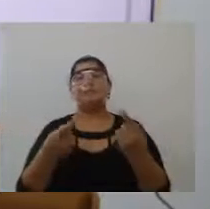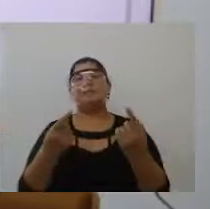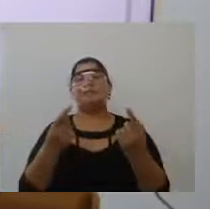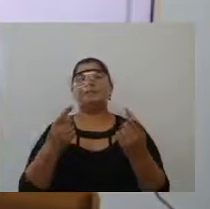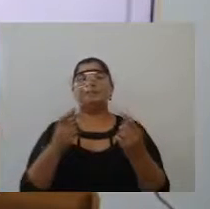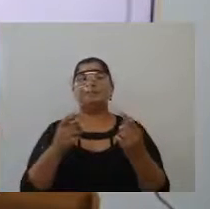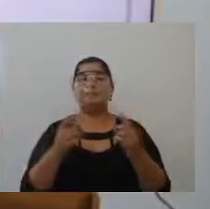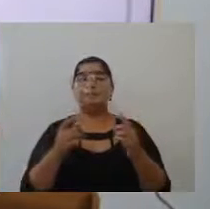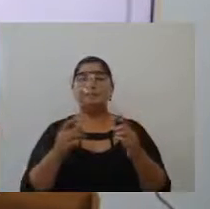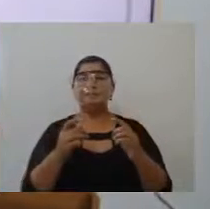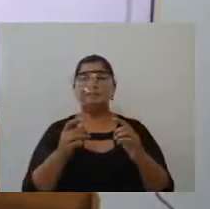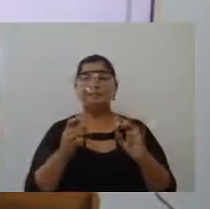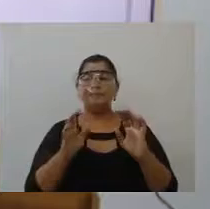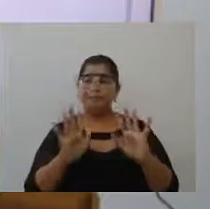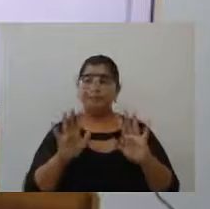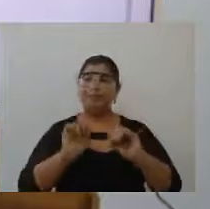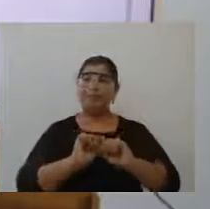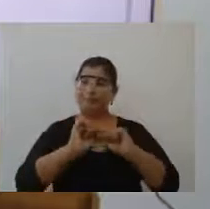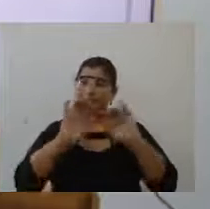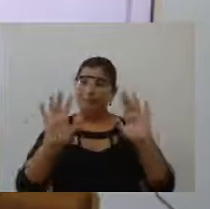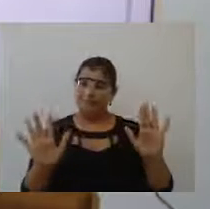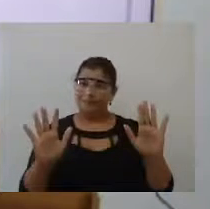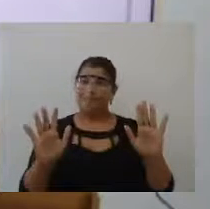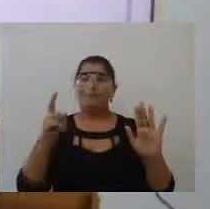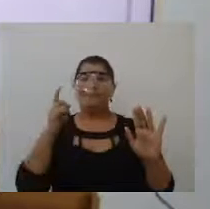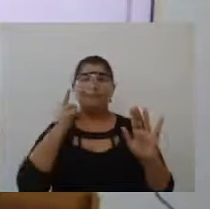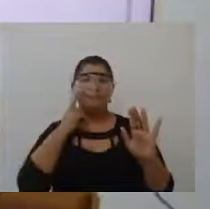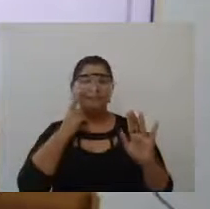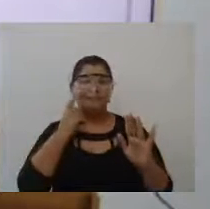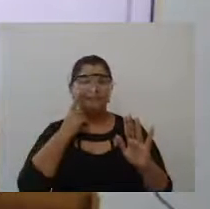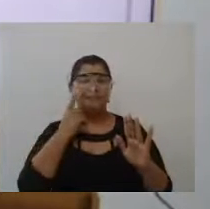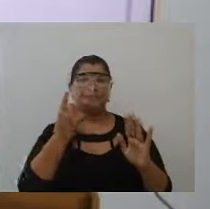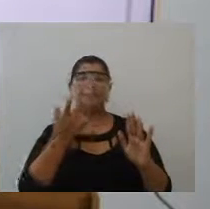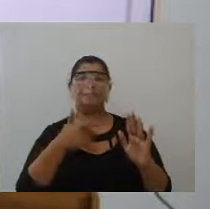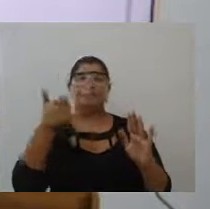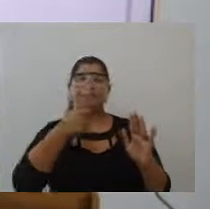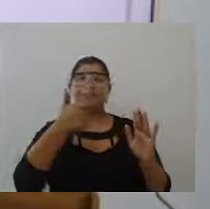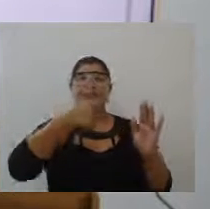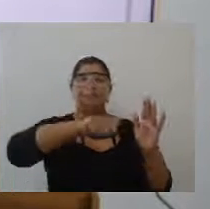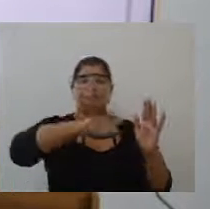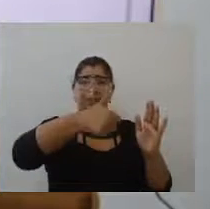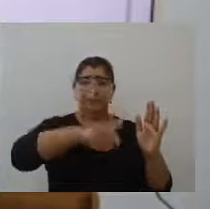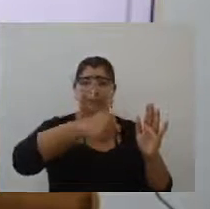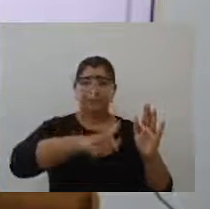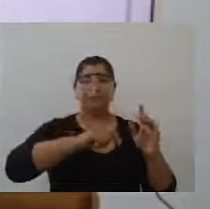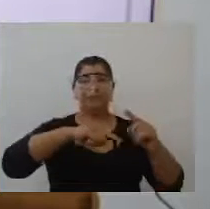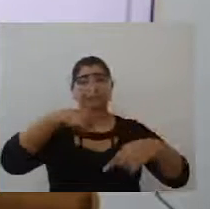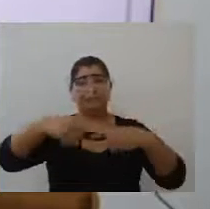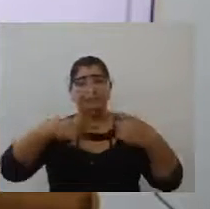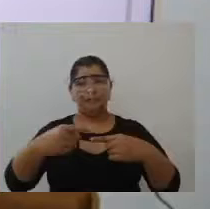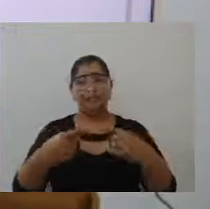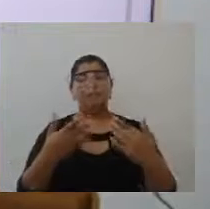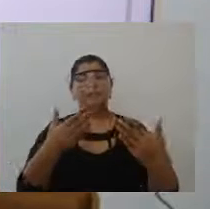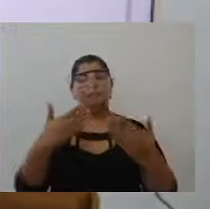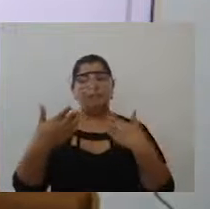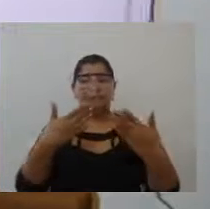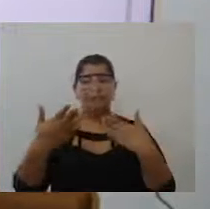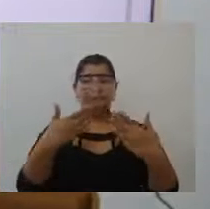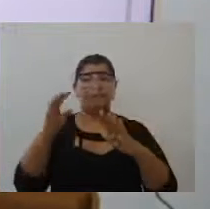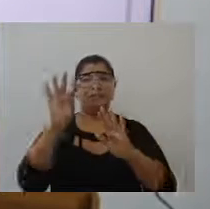vejam só, eu vou colocar bem entre aspas, vocês vão julgar e depois vão conversar